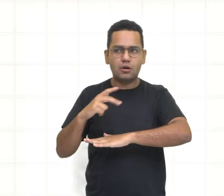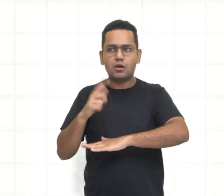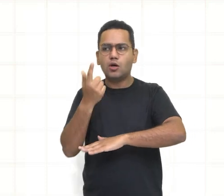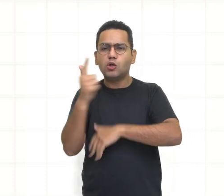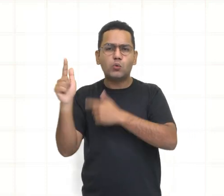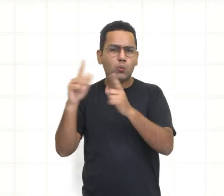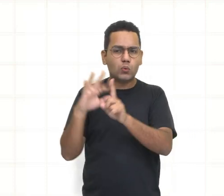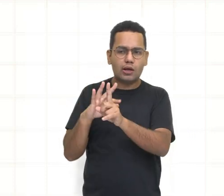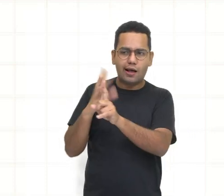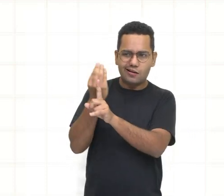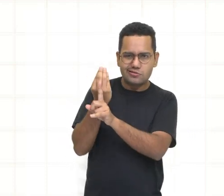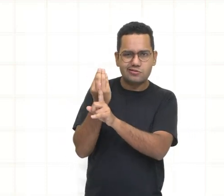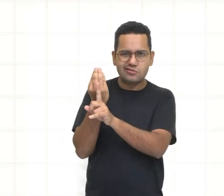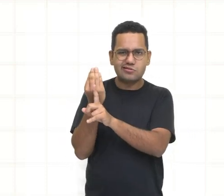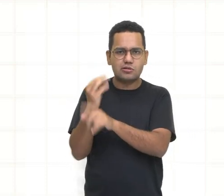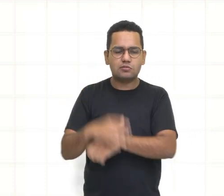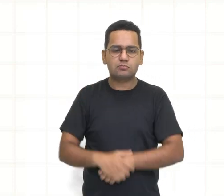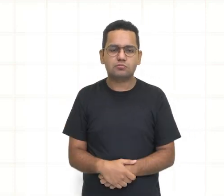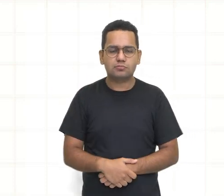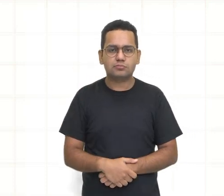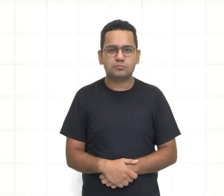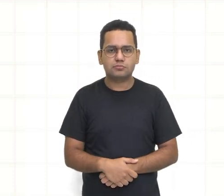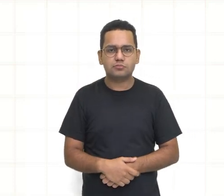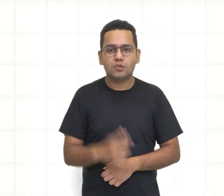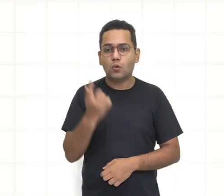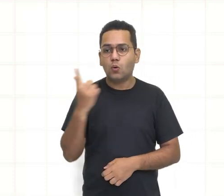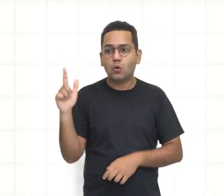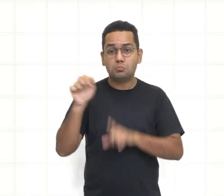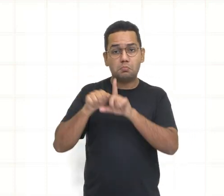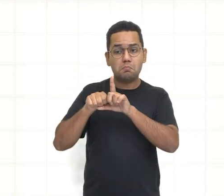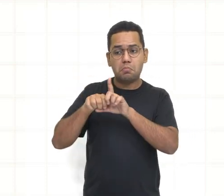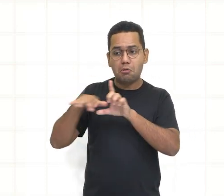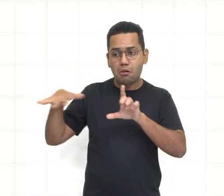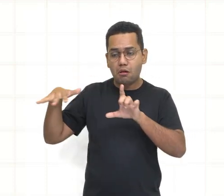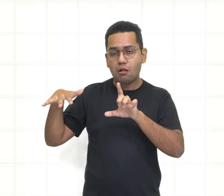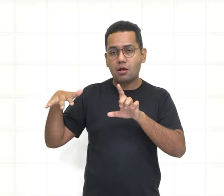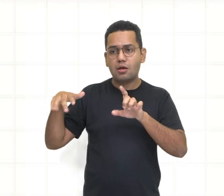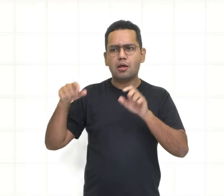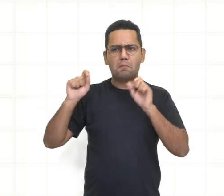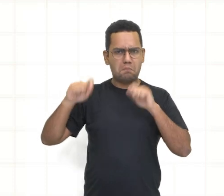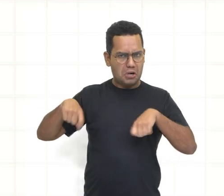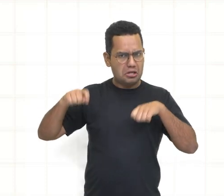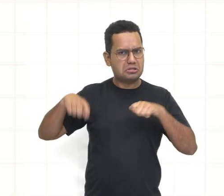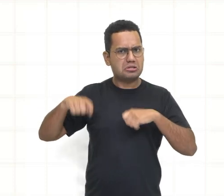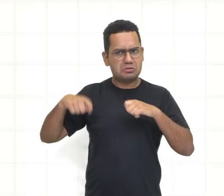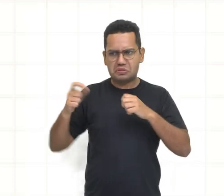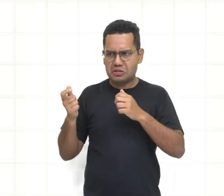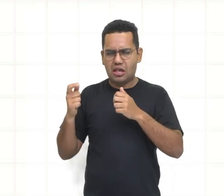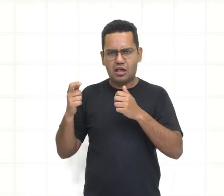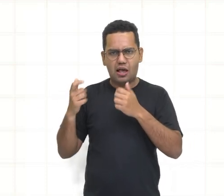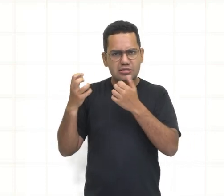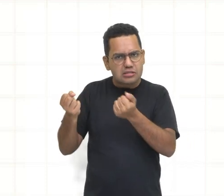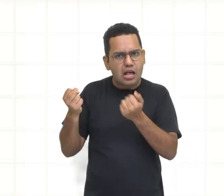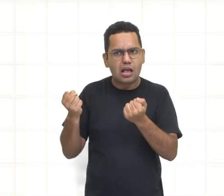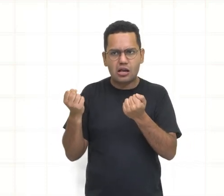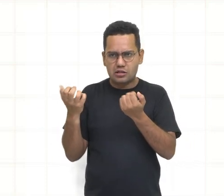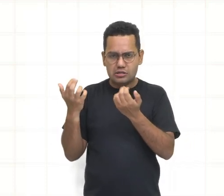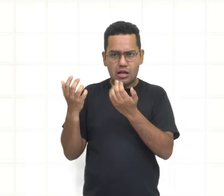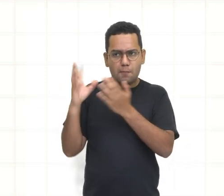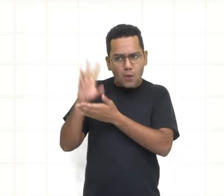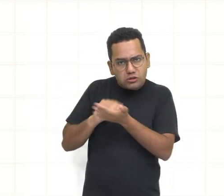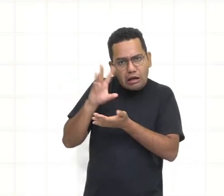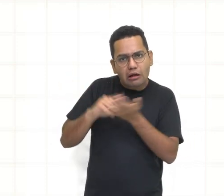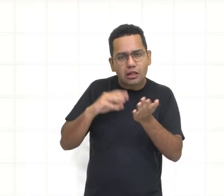beleza dos artistas de TV, a beleza dos influencers, elas devem ser seguidas, elas devem ser adotadas. E